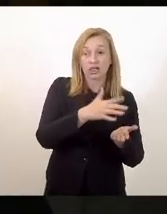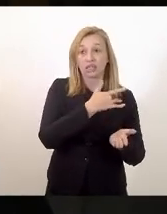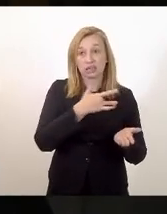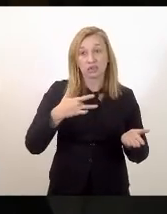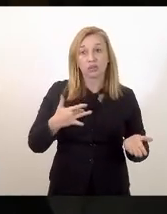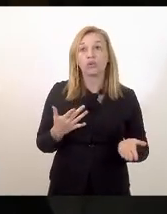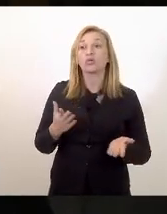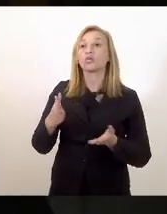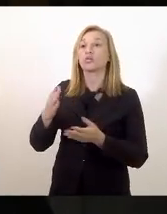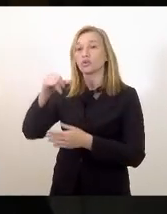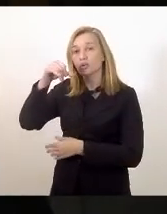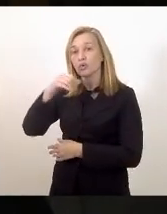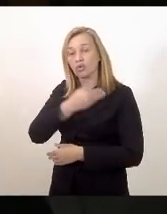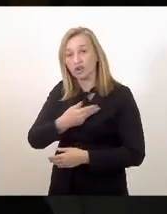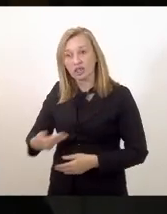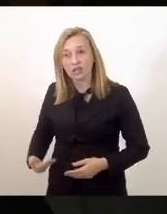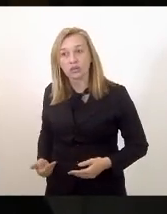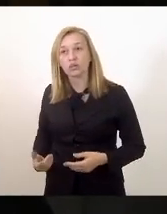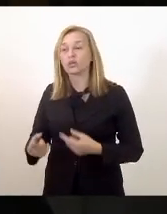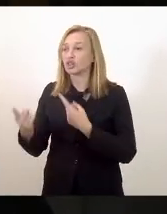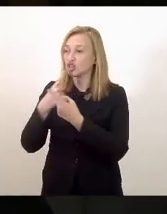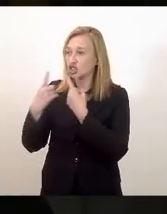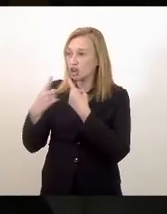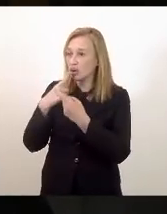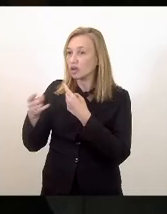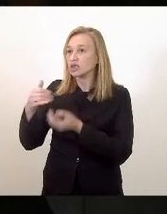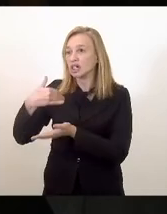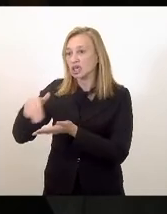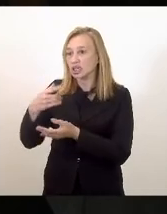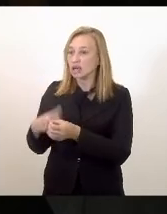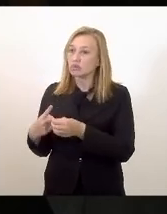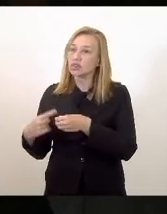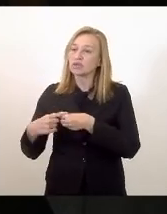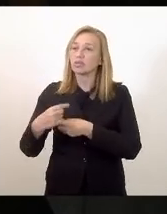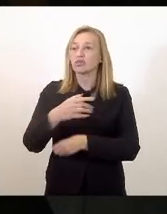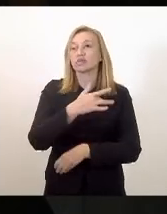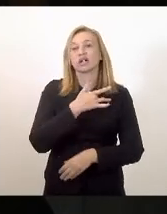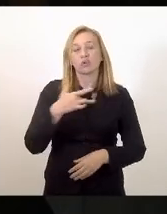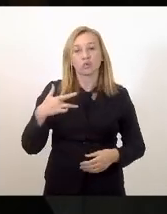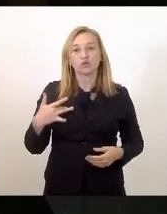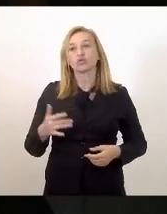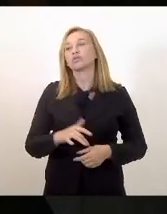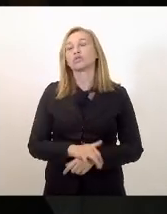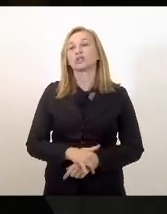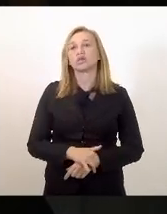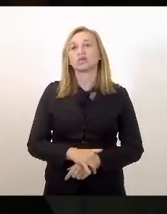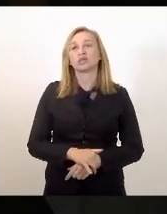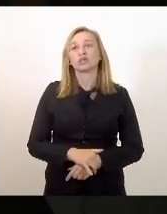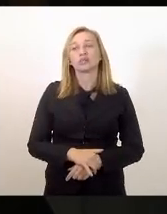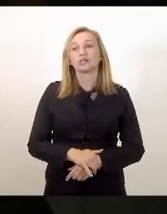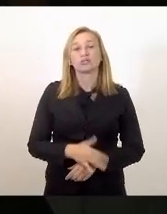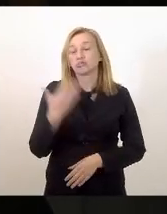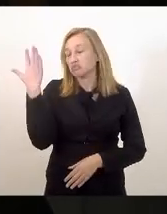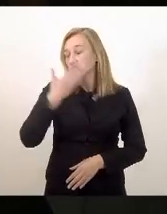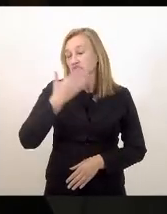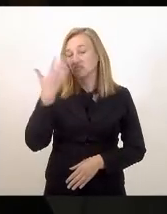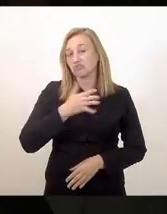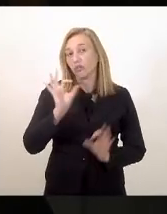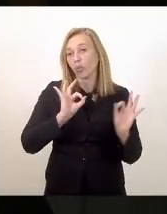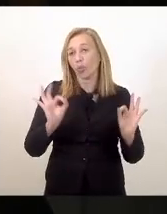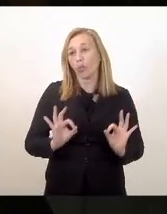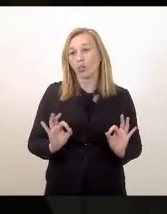envolva o governador, que dialogue com as secretarias municipais de saúde. E a gente não tem visto essa